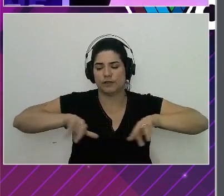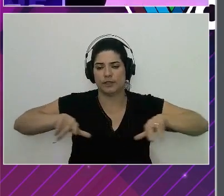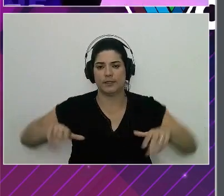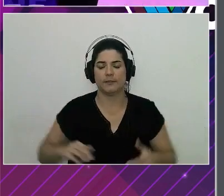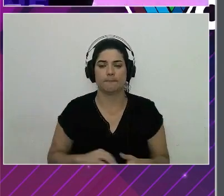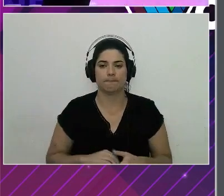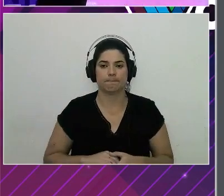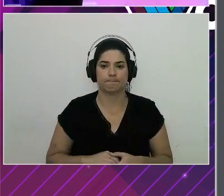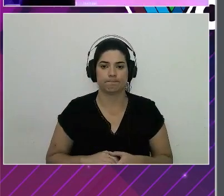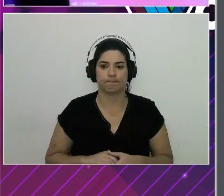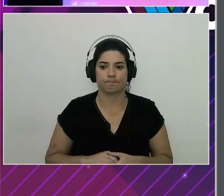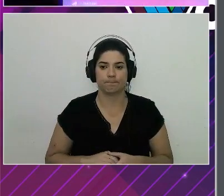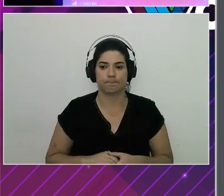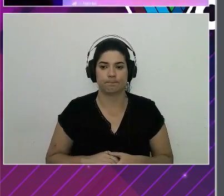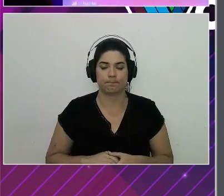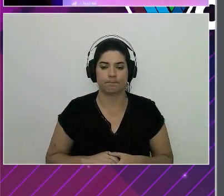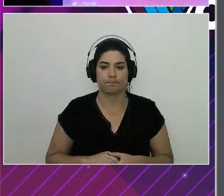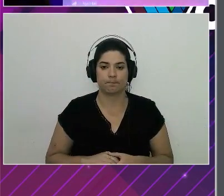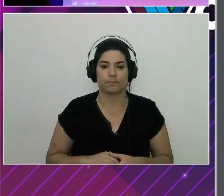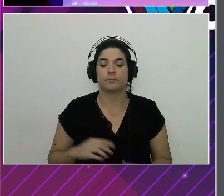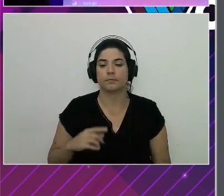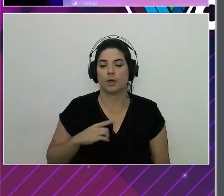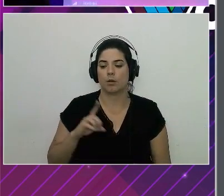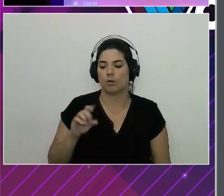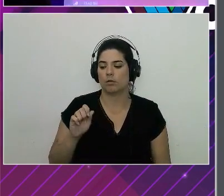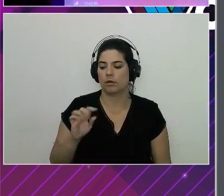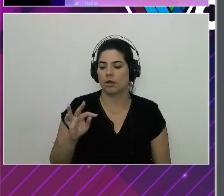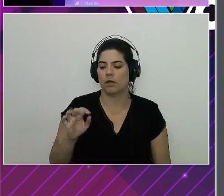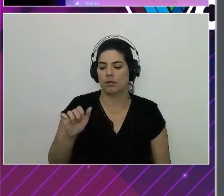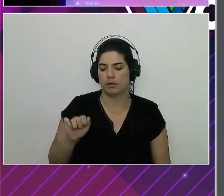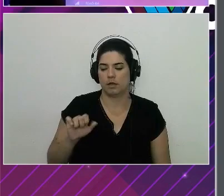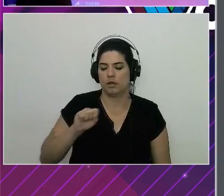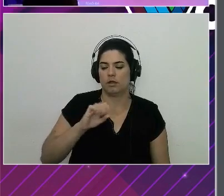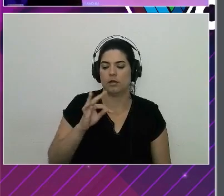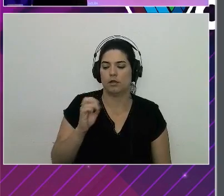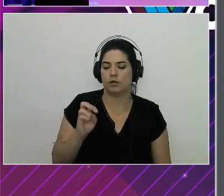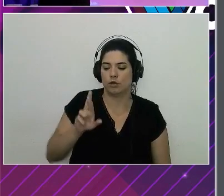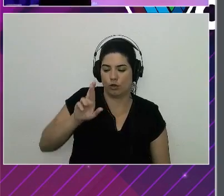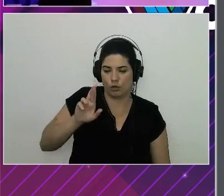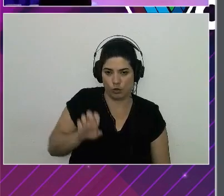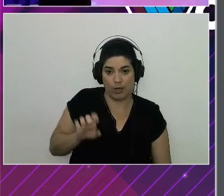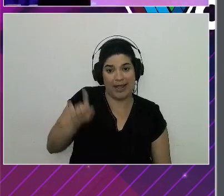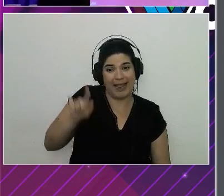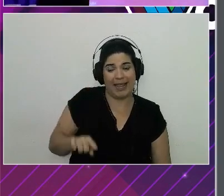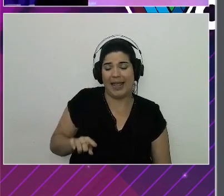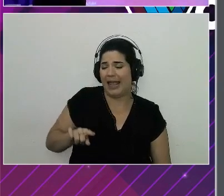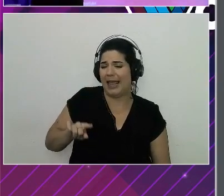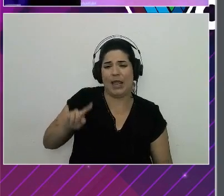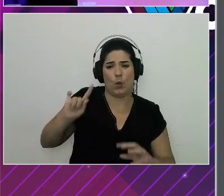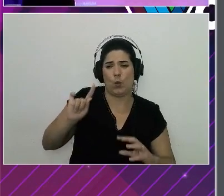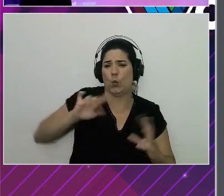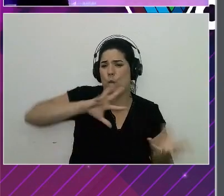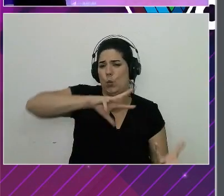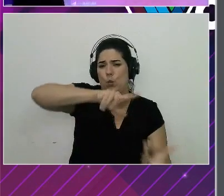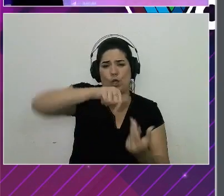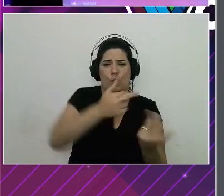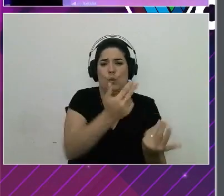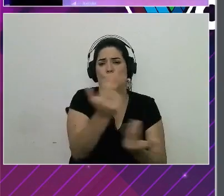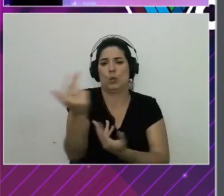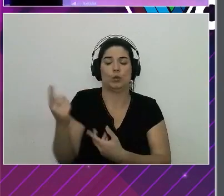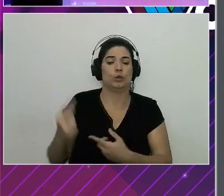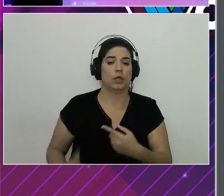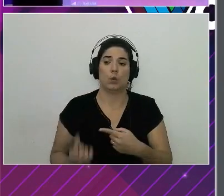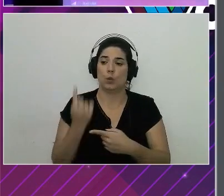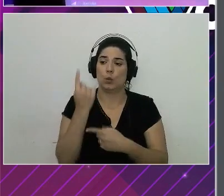o data store de um trace ele é universal, você consegue plugar somente no data store e